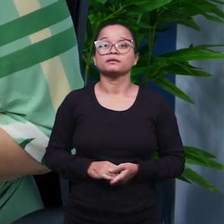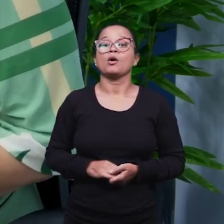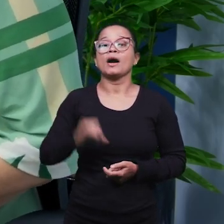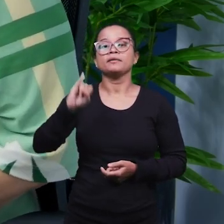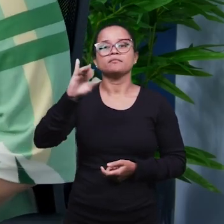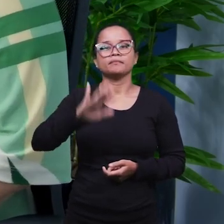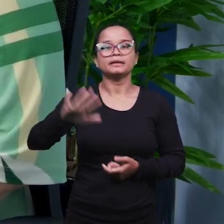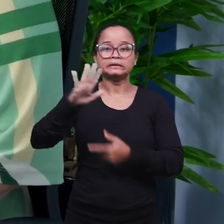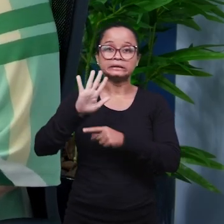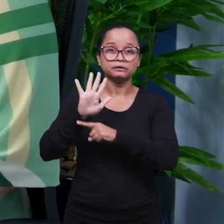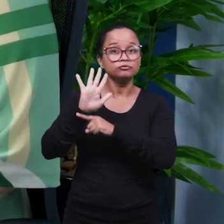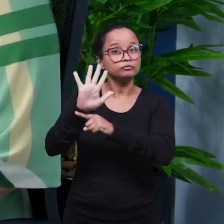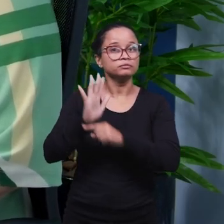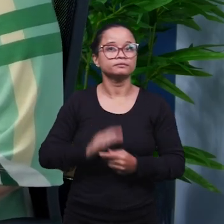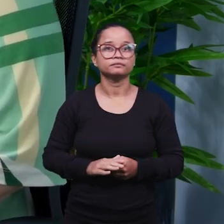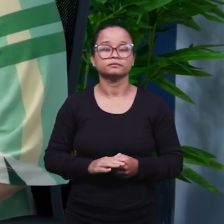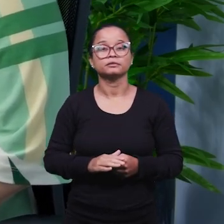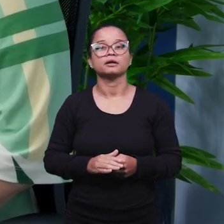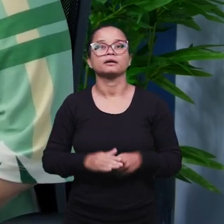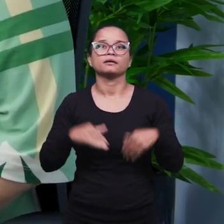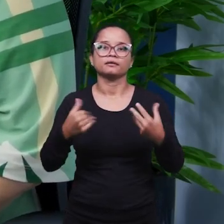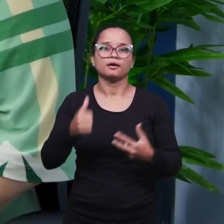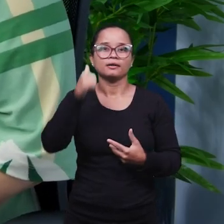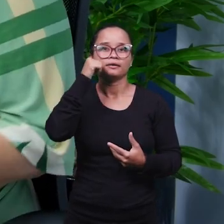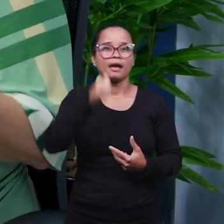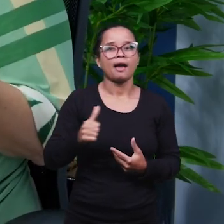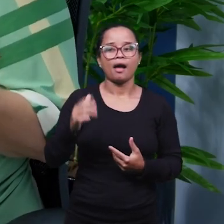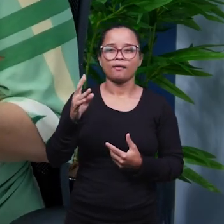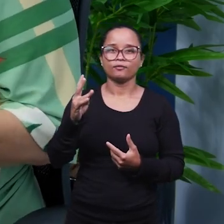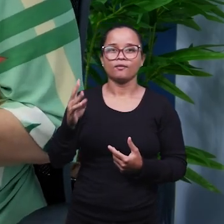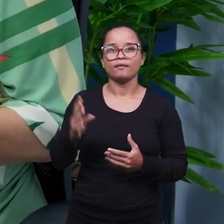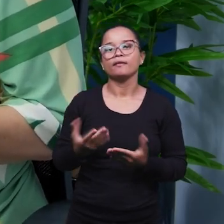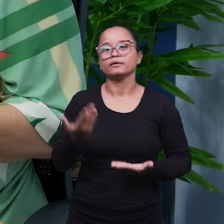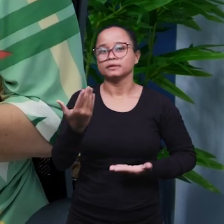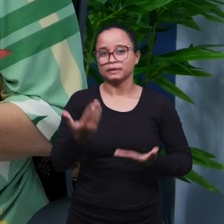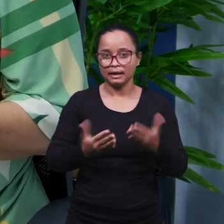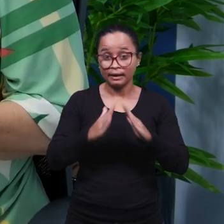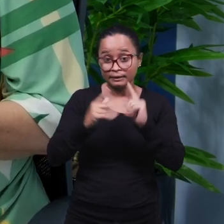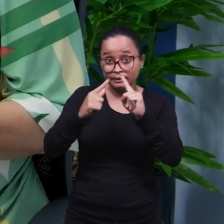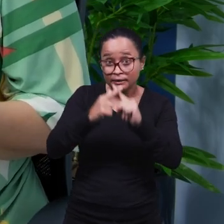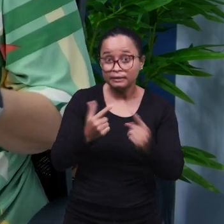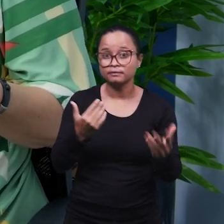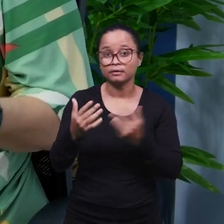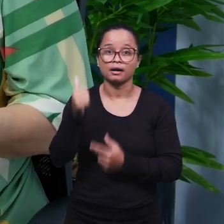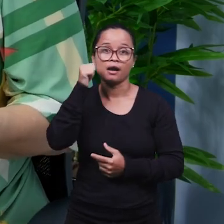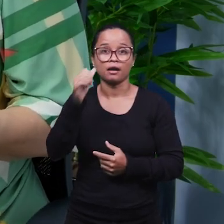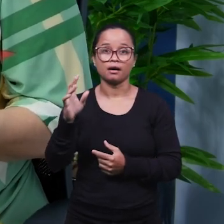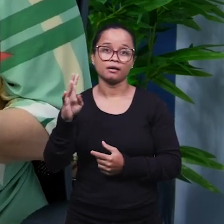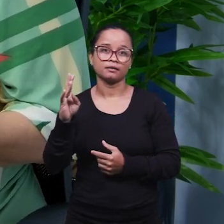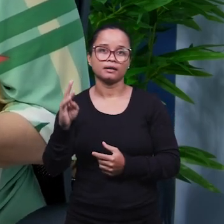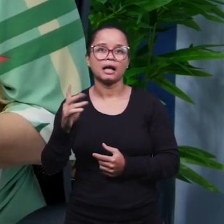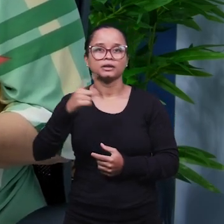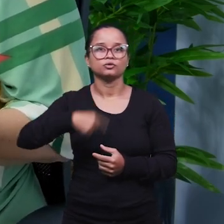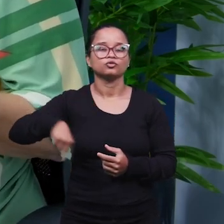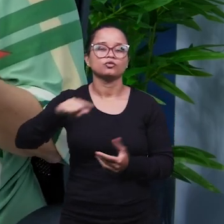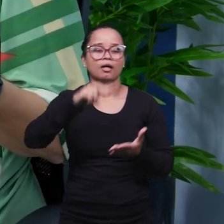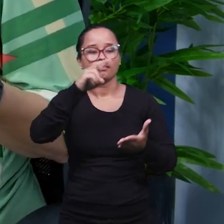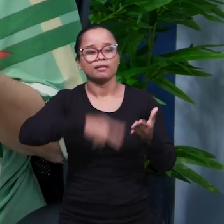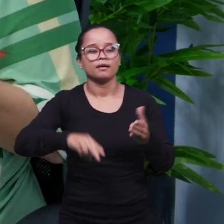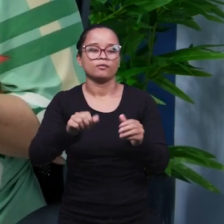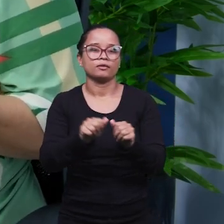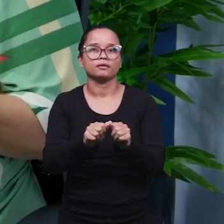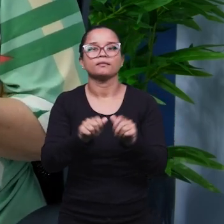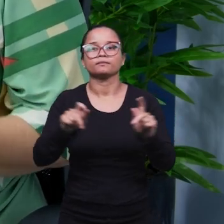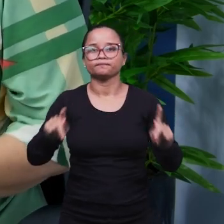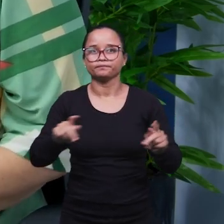ajuda. Aqui a imagem da noiva, a igreja é a noiva. E nós lemos isso em Apocalipse, então